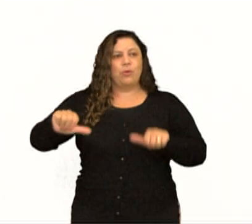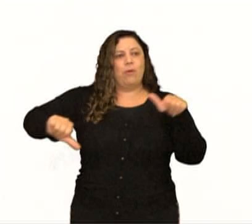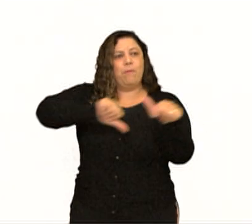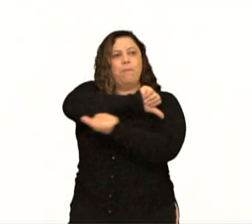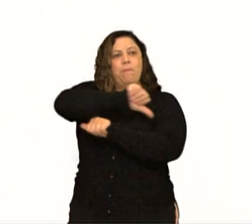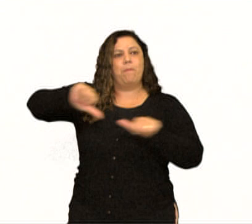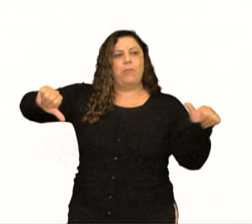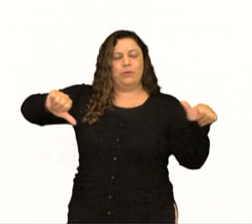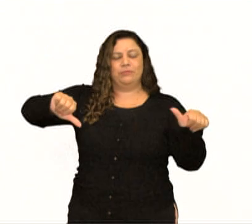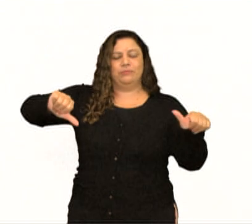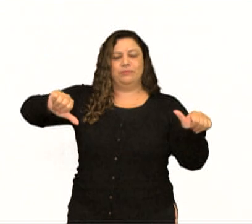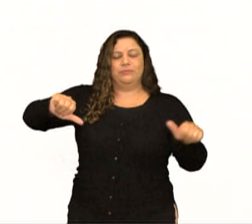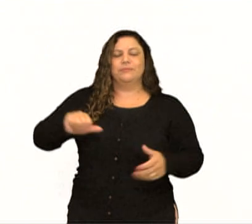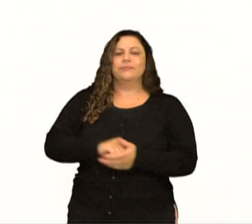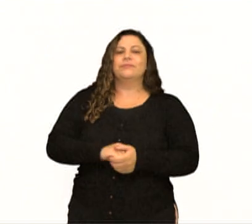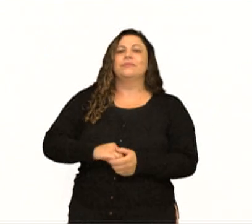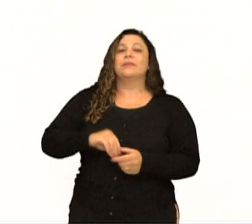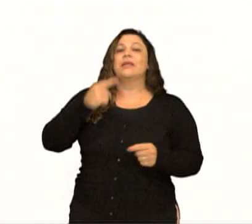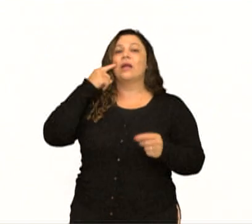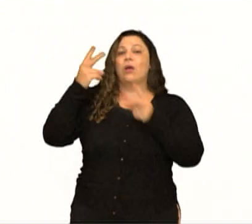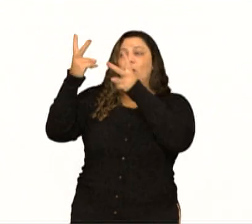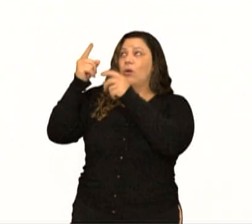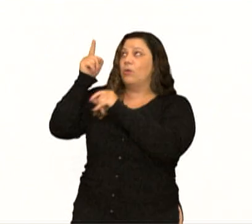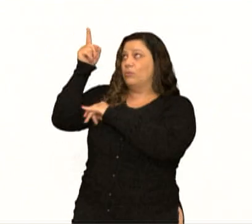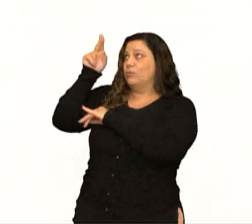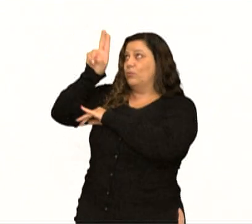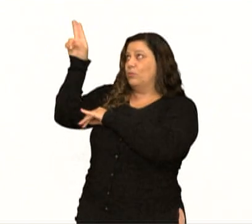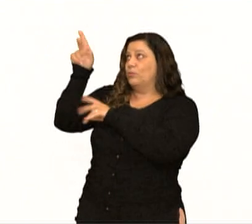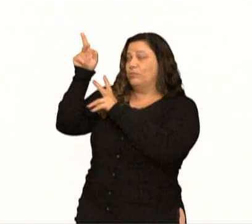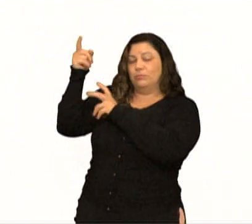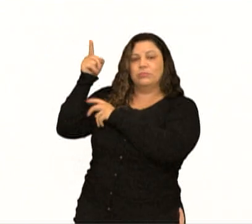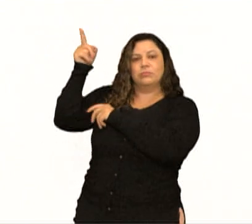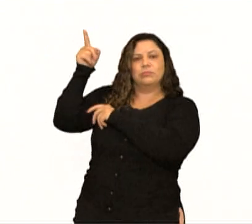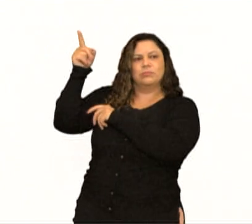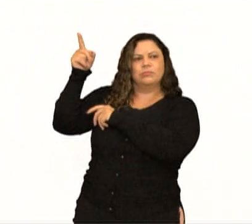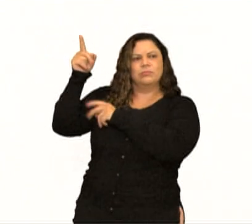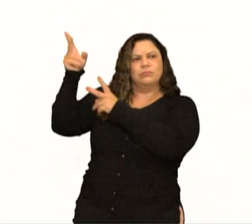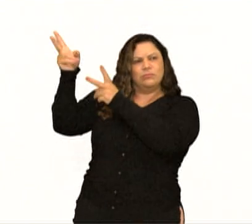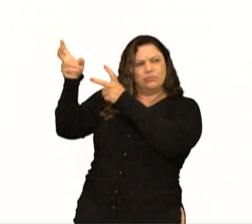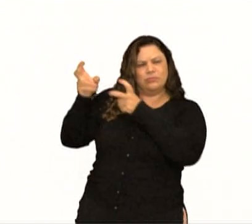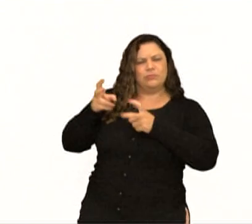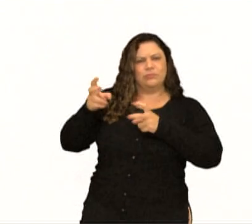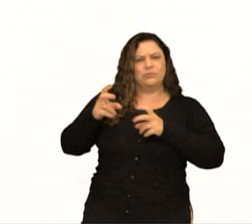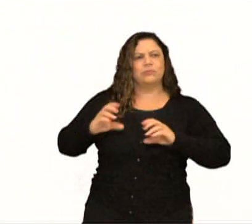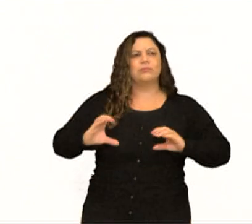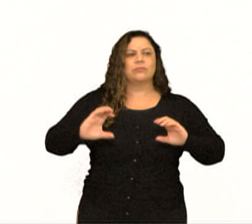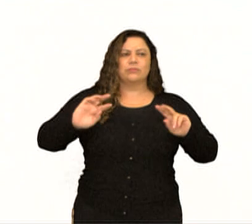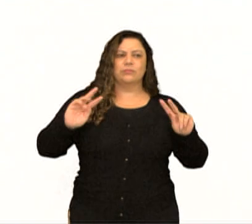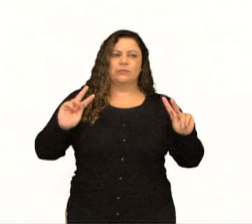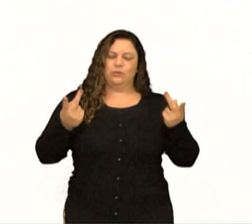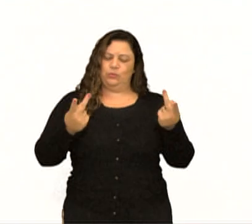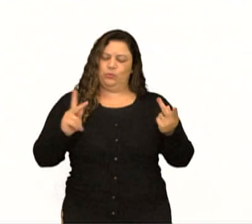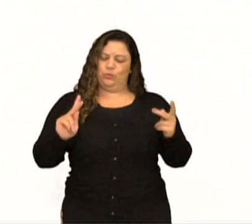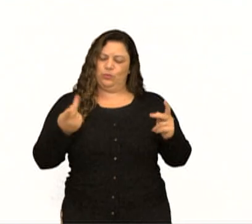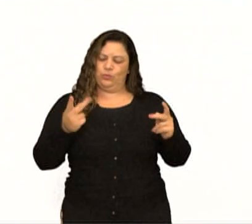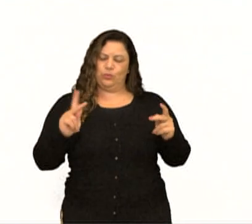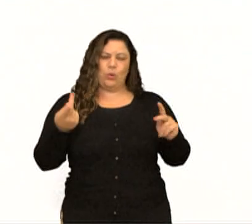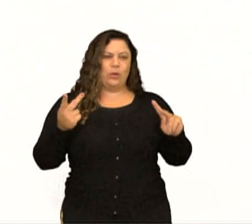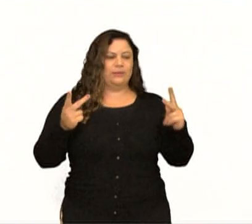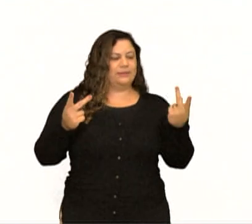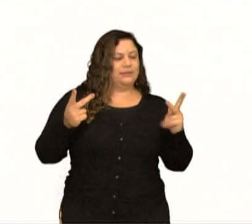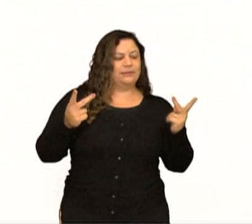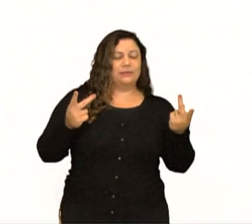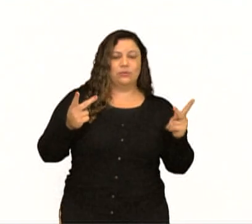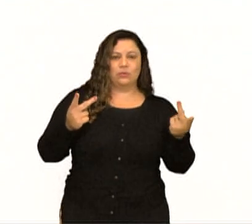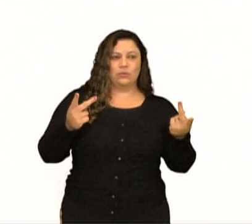ácido deidroascórbico. Observe que o ácido ascórbico vai perder esses 2 hidrogênios aqui, tá? Ele